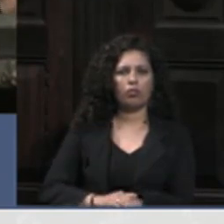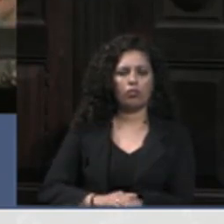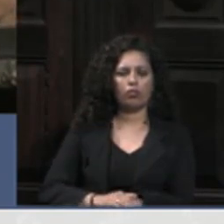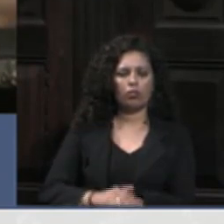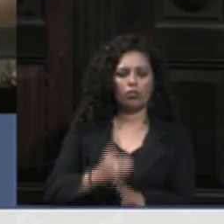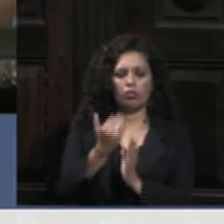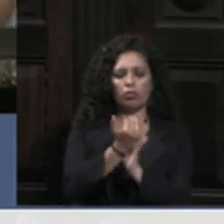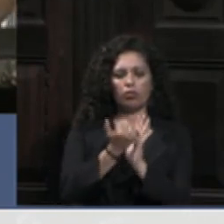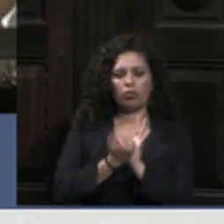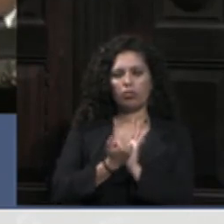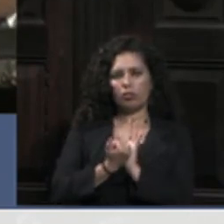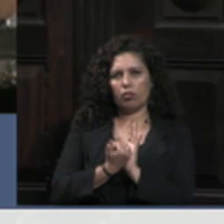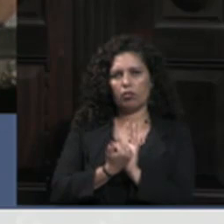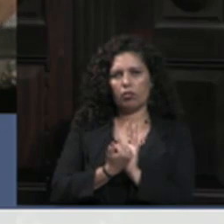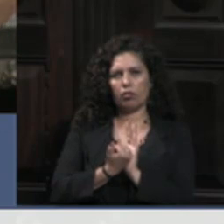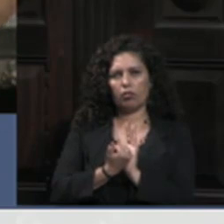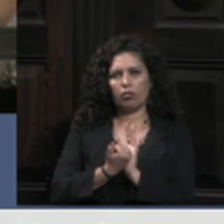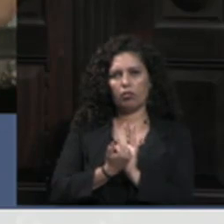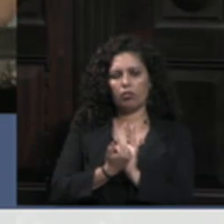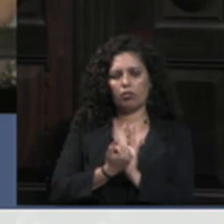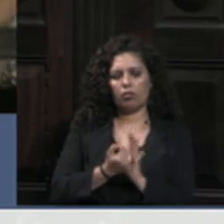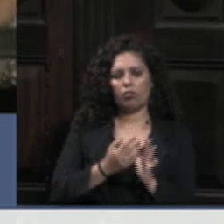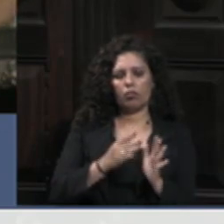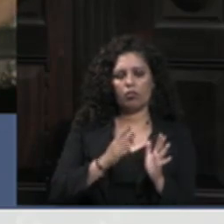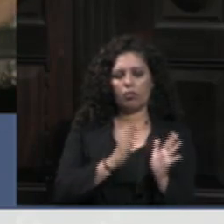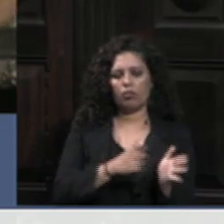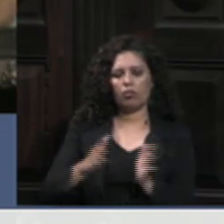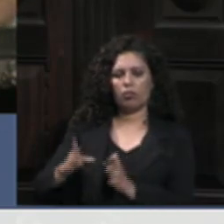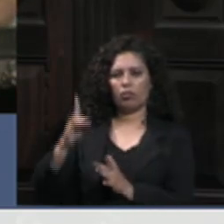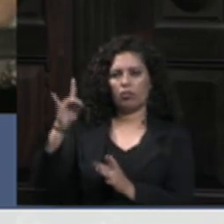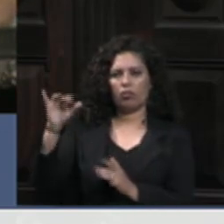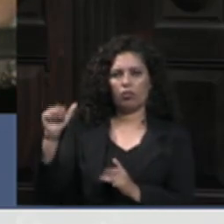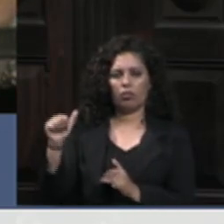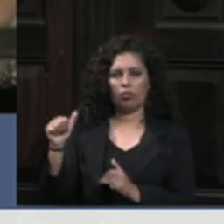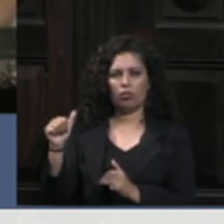Incluindo na ordem do dia, de acordo